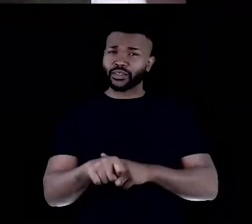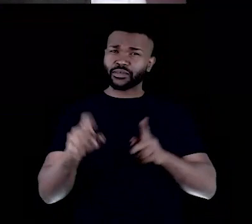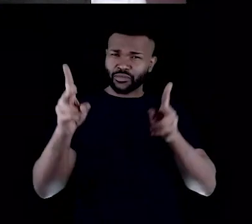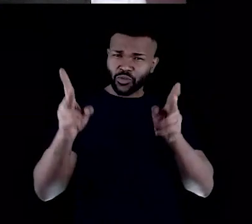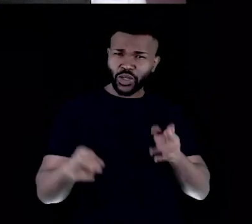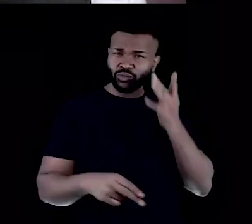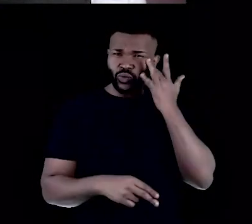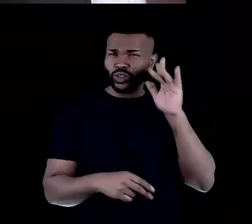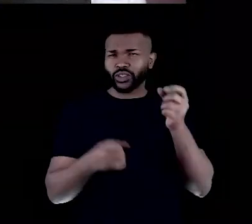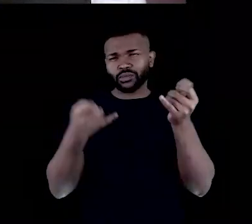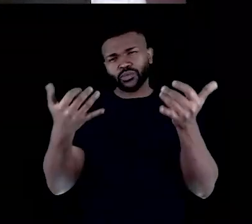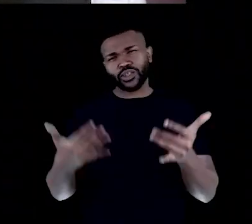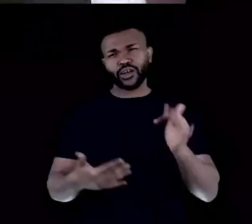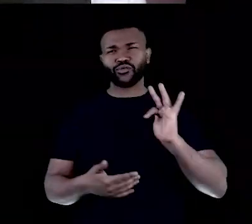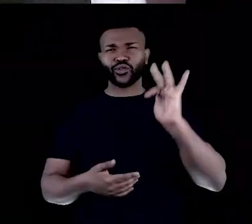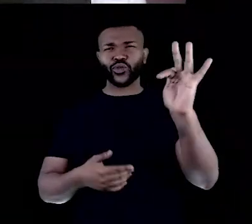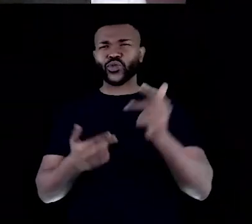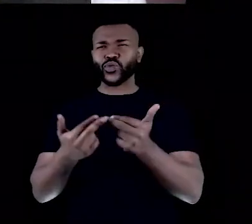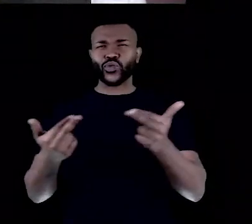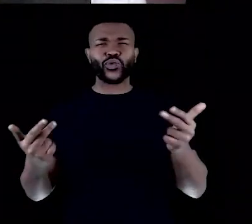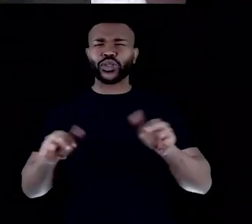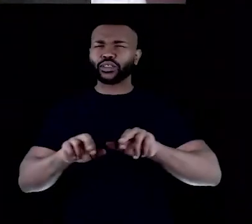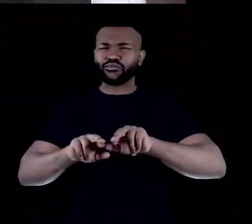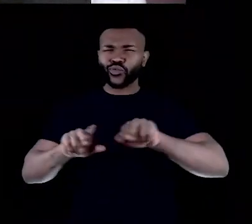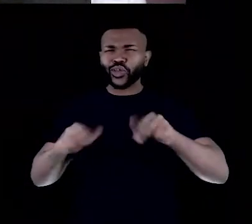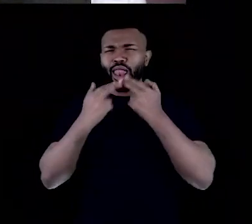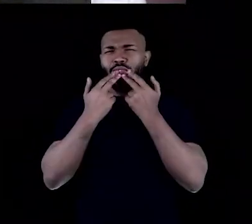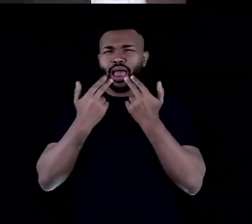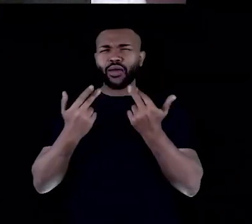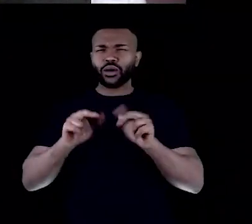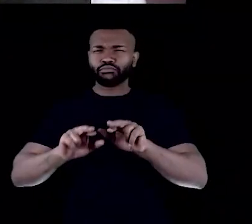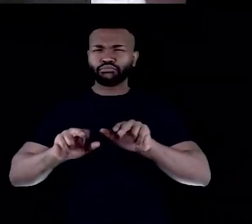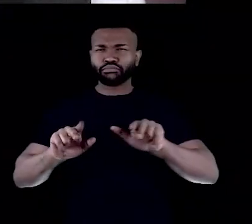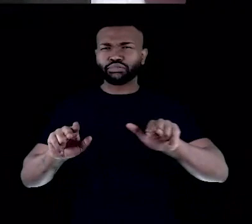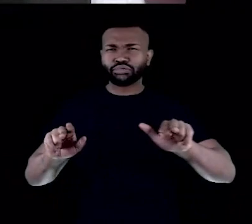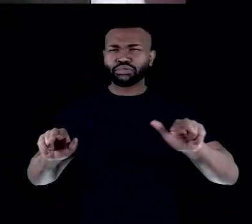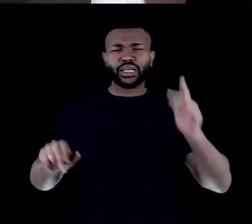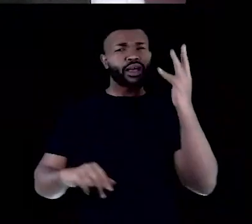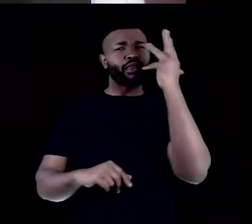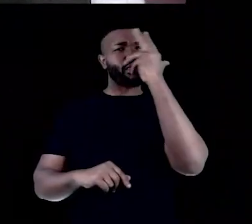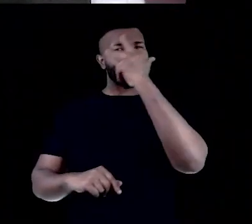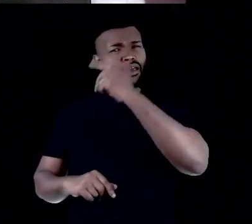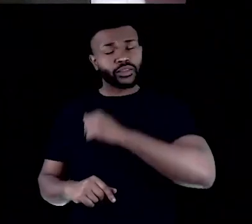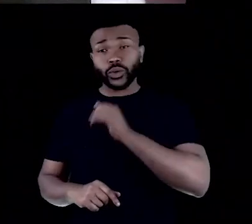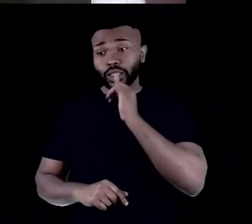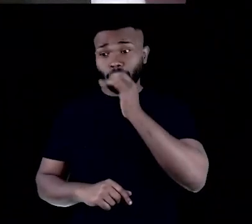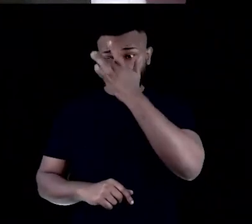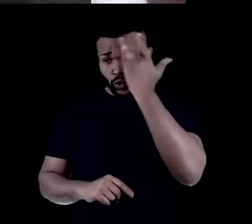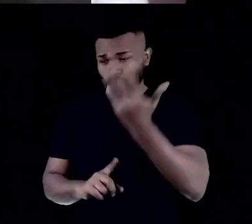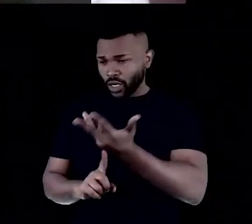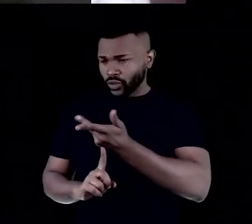nesse momento em que eu não sei dizer qual é o futuro dessa coisa multilinguagem, mas eu acho lindo, por exemplo, quando eu